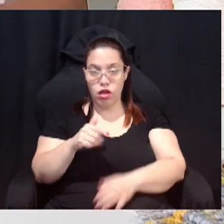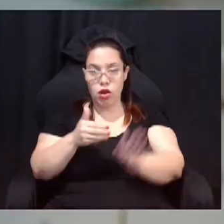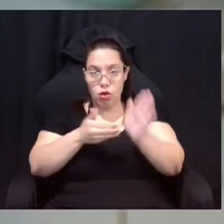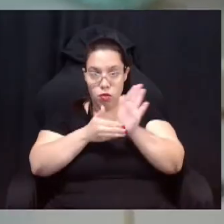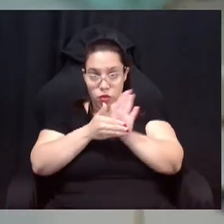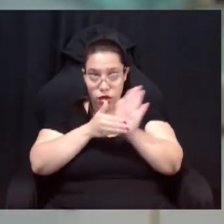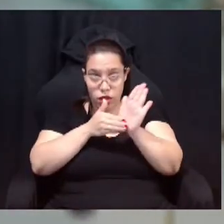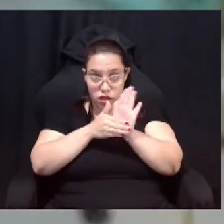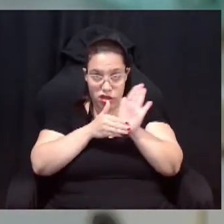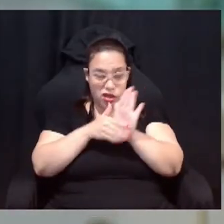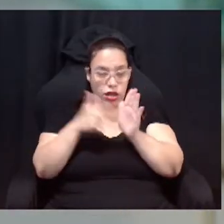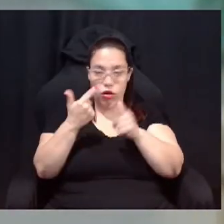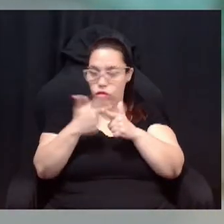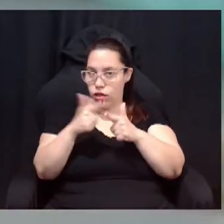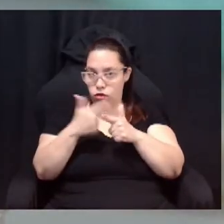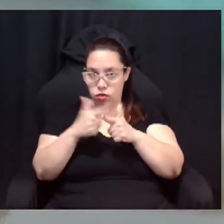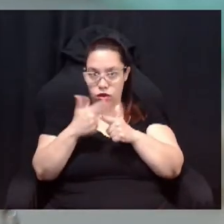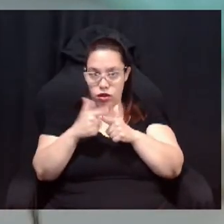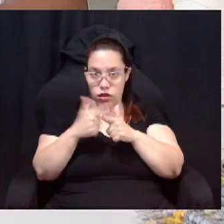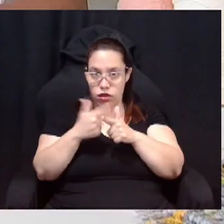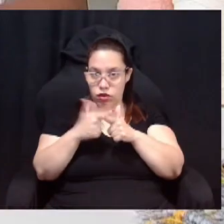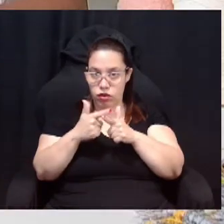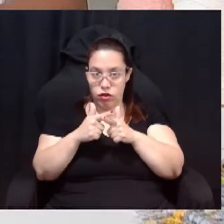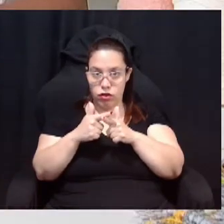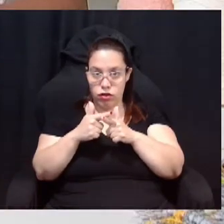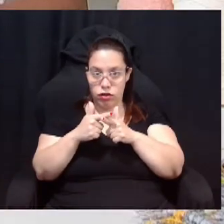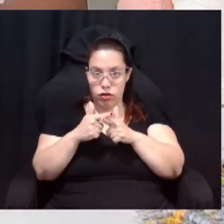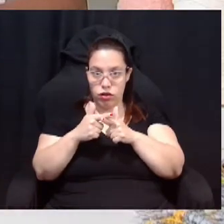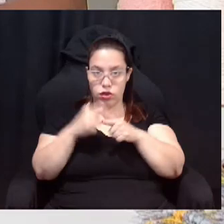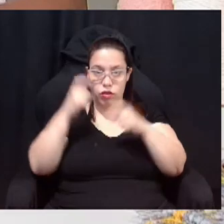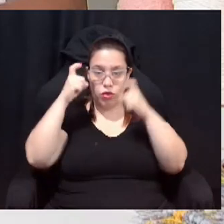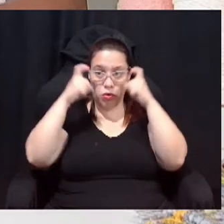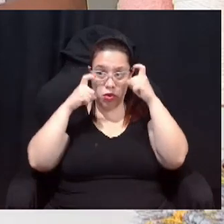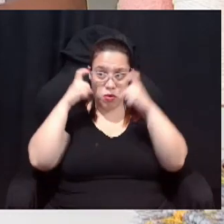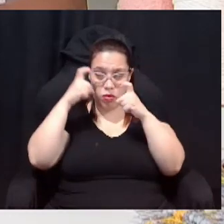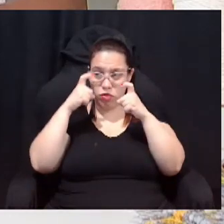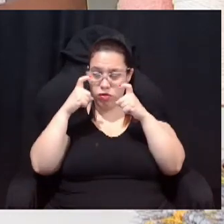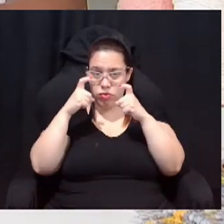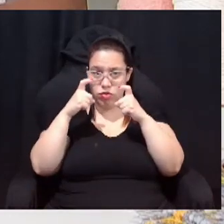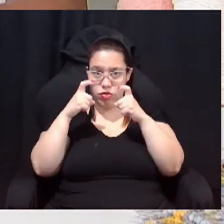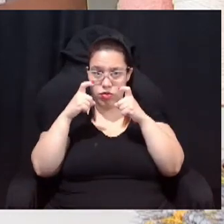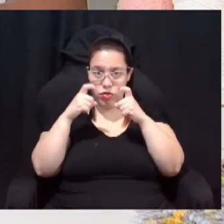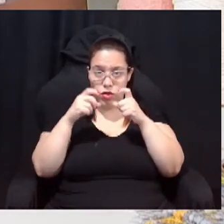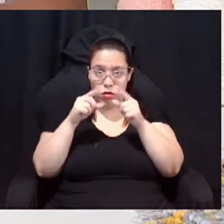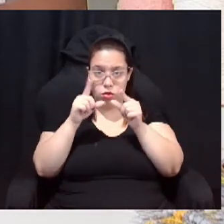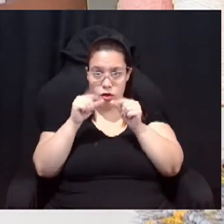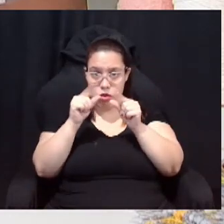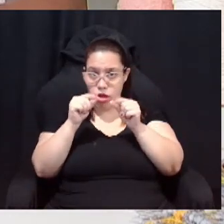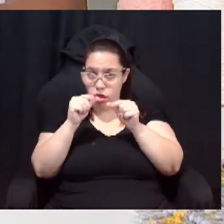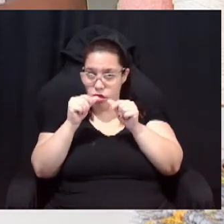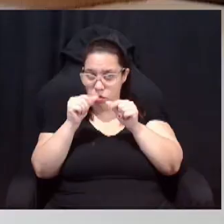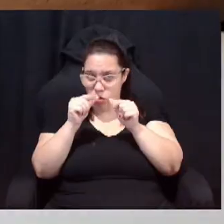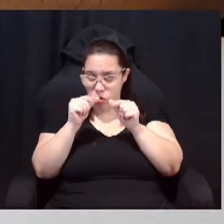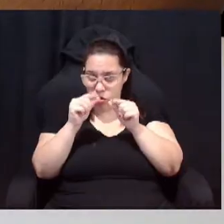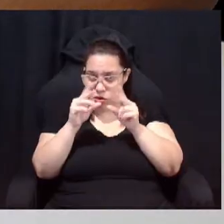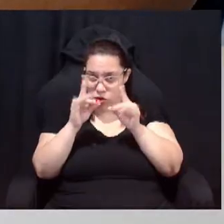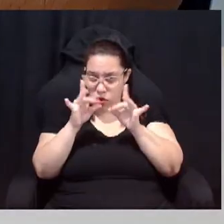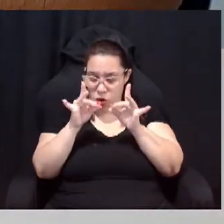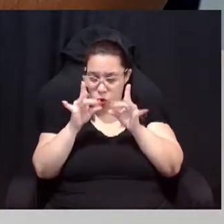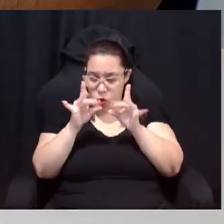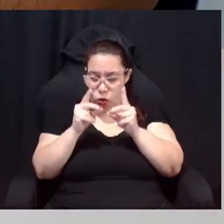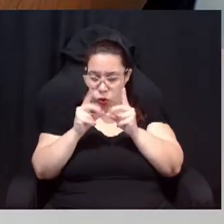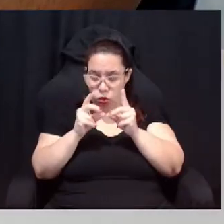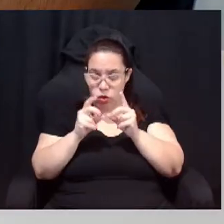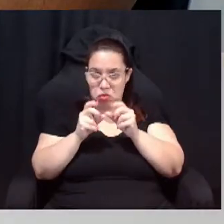tem problema. Pessoas que ficam muito preocupadas, pode pegar uma colinha ali, alguma coisinha pra dar um pinguinho